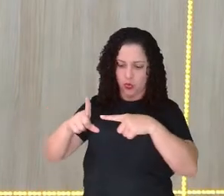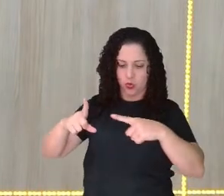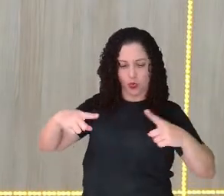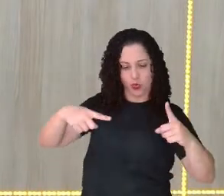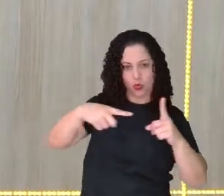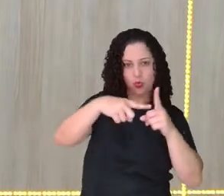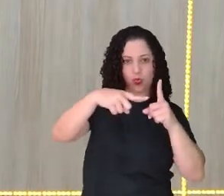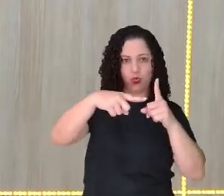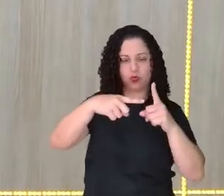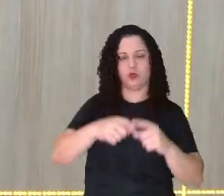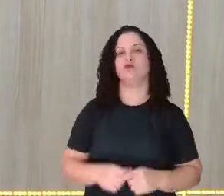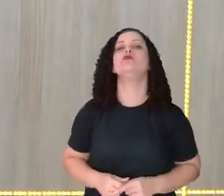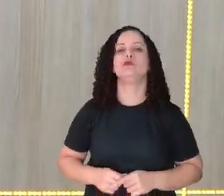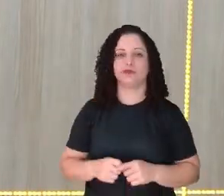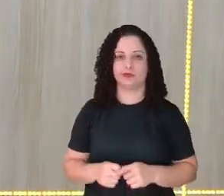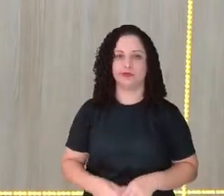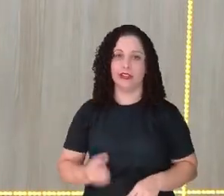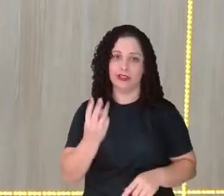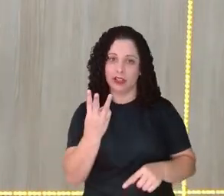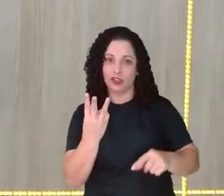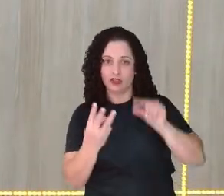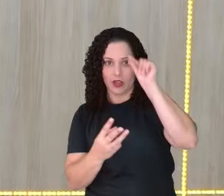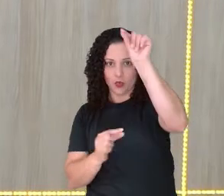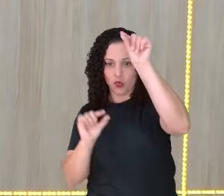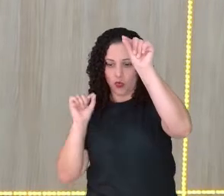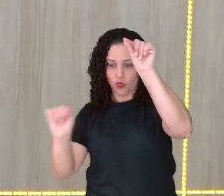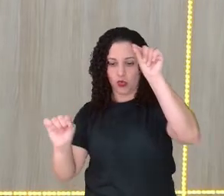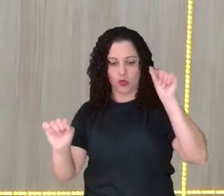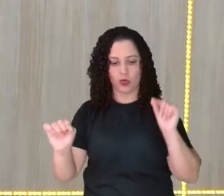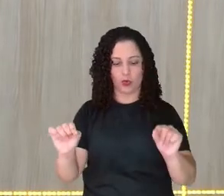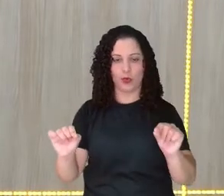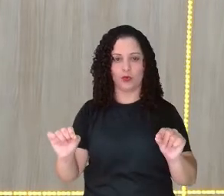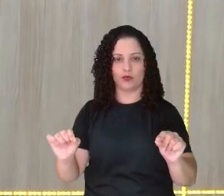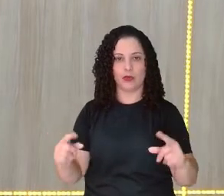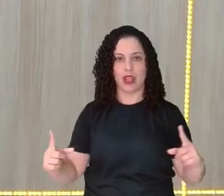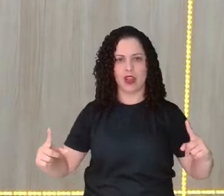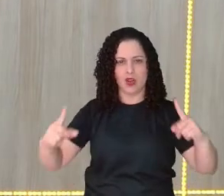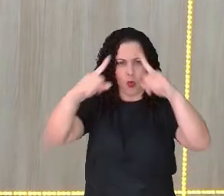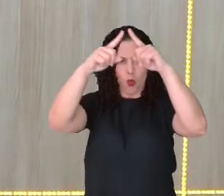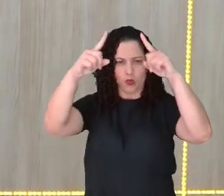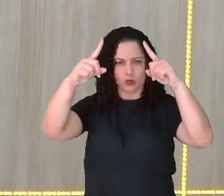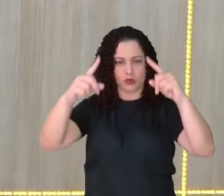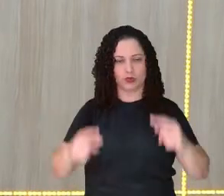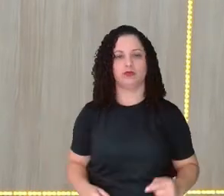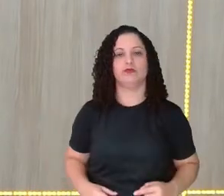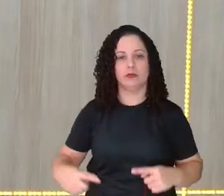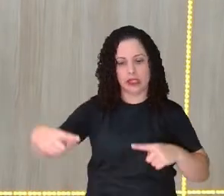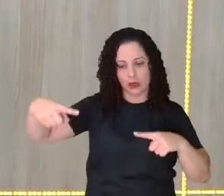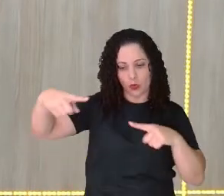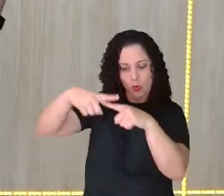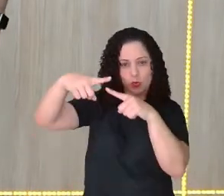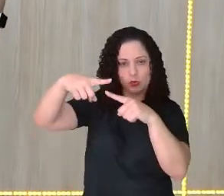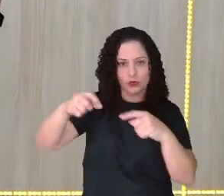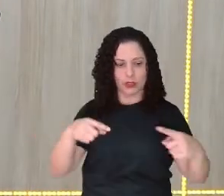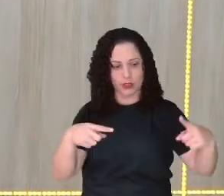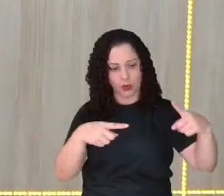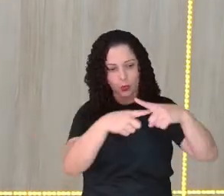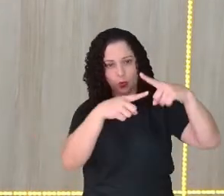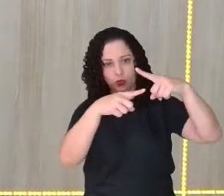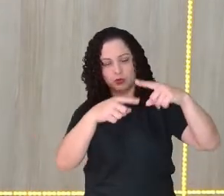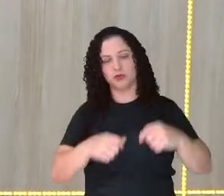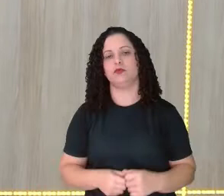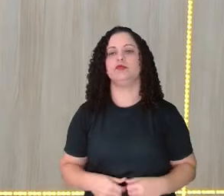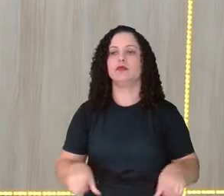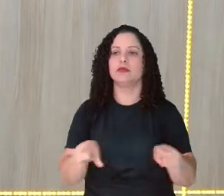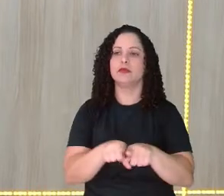3 vértices nesse polígono aí que possui 3 lados. O outro elemento são os